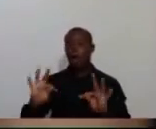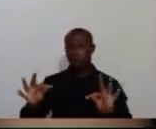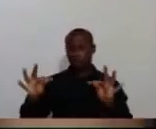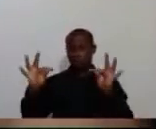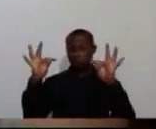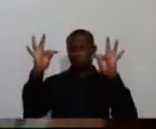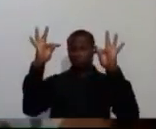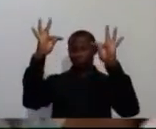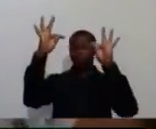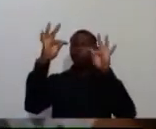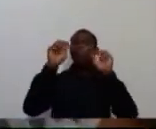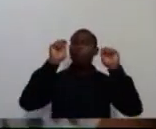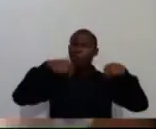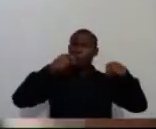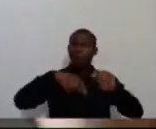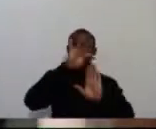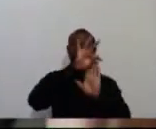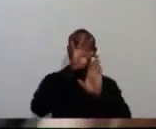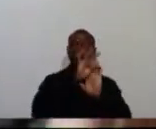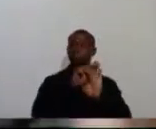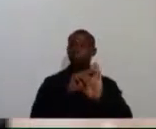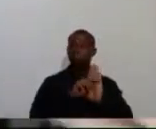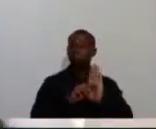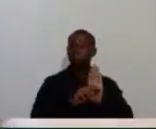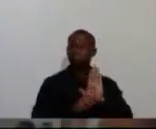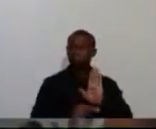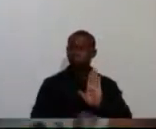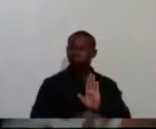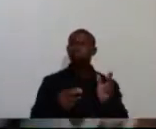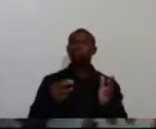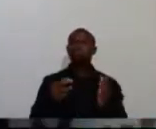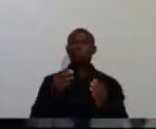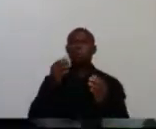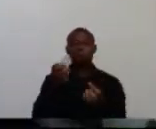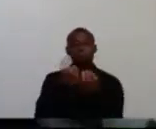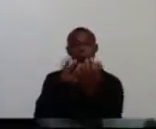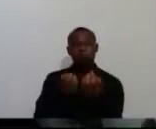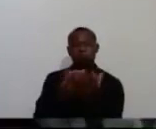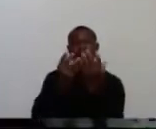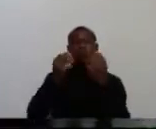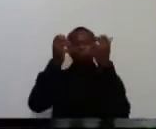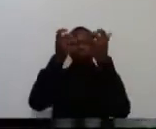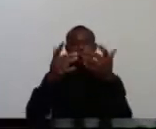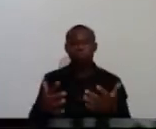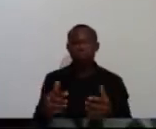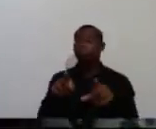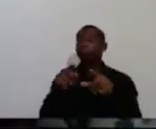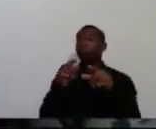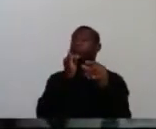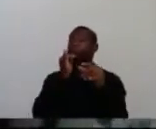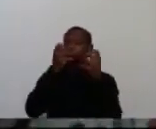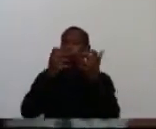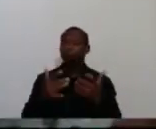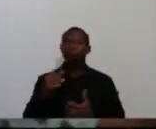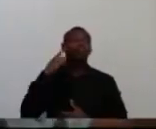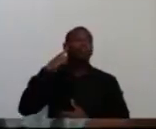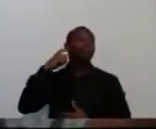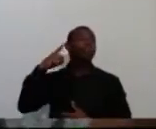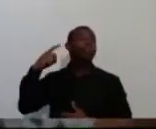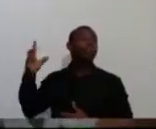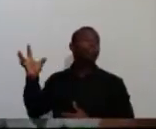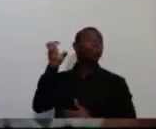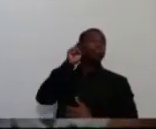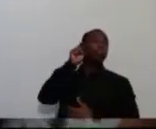um hipermídias, confluir um áudio, um vídeo, um texto, um emotion,